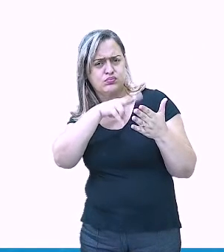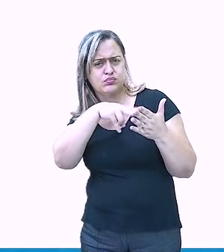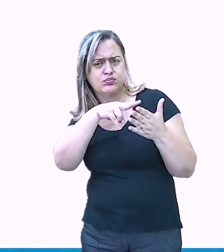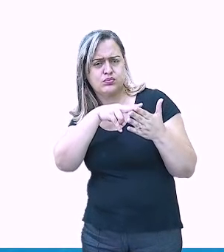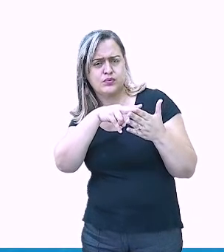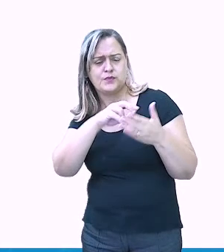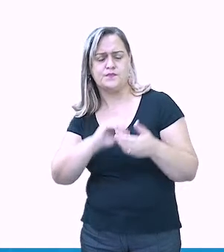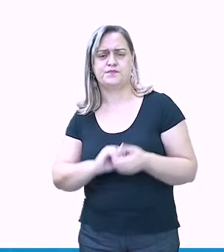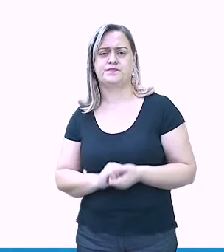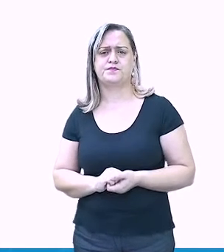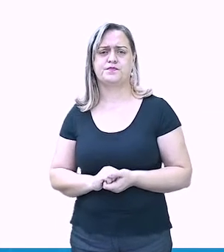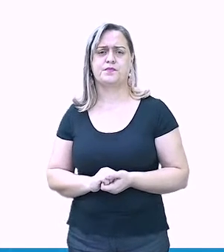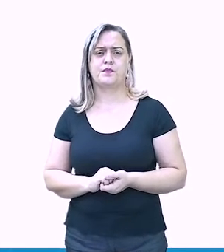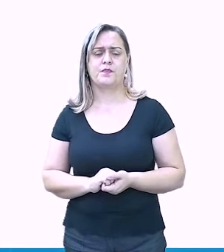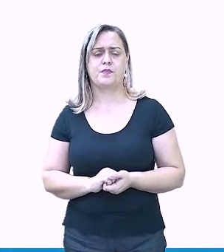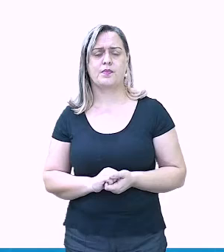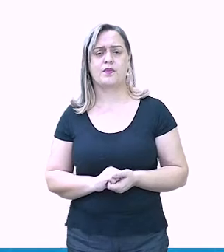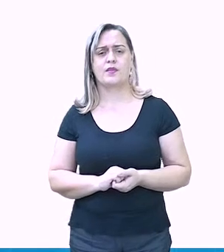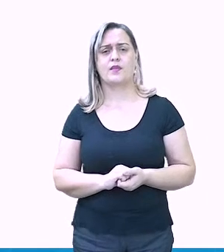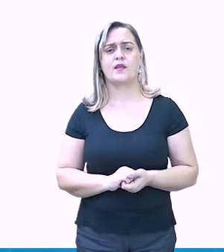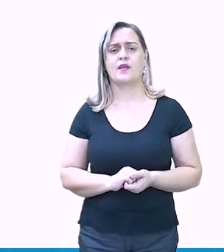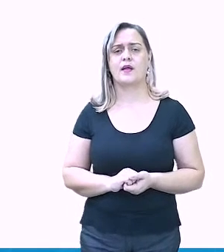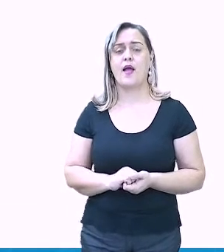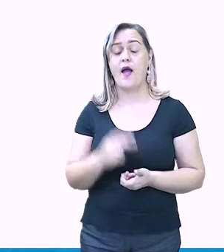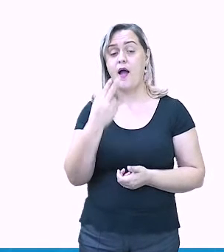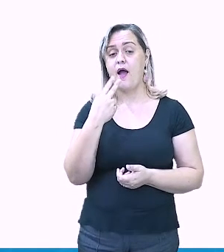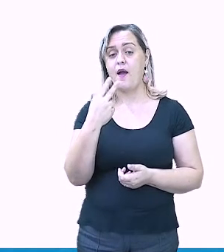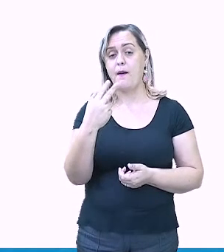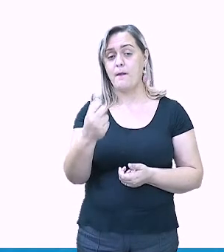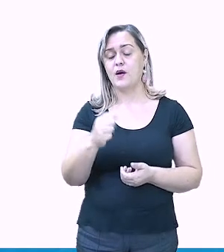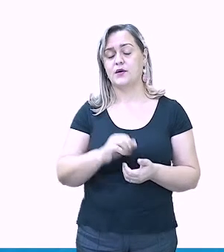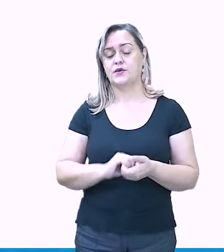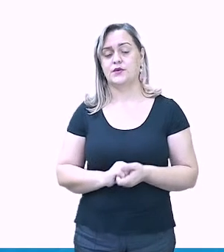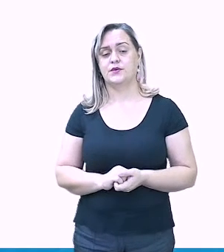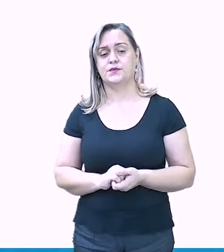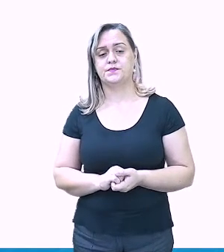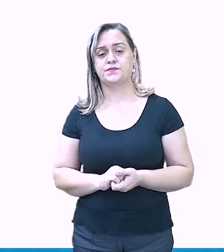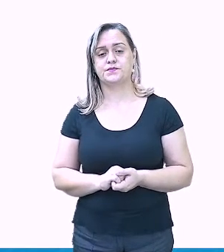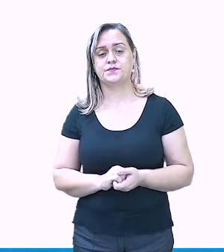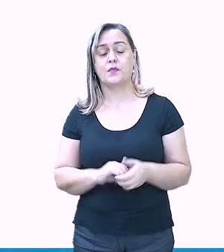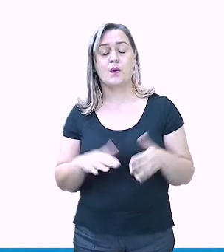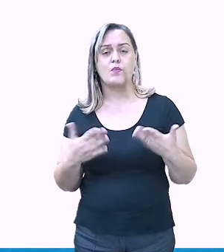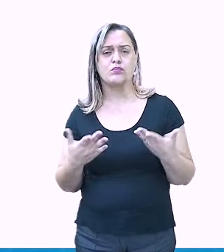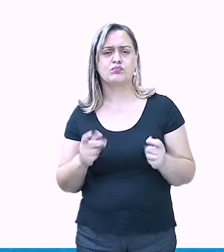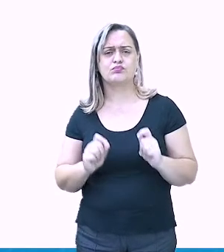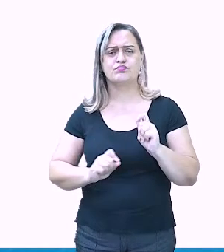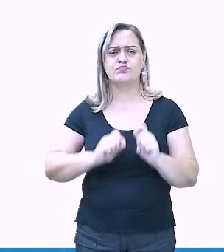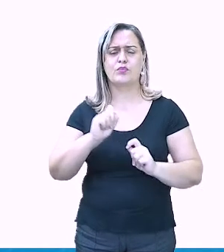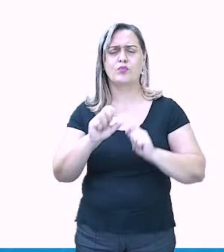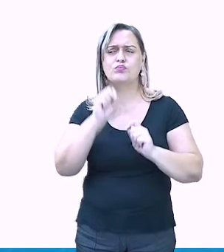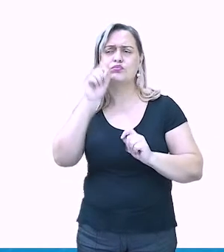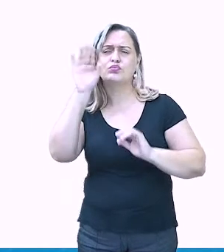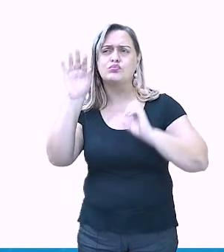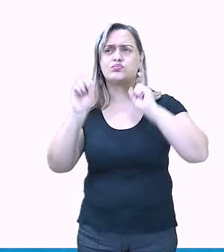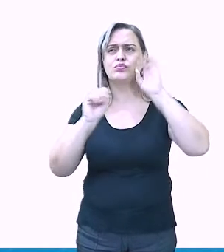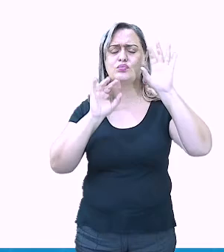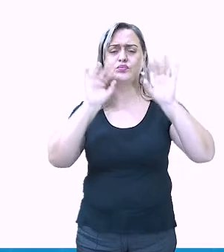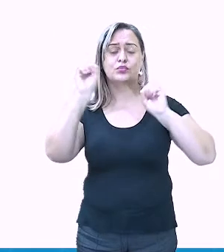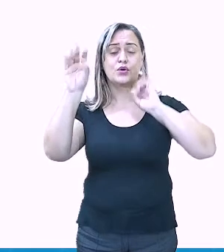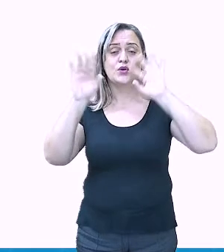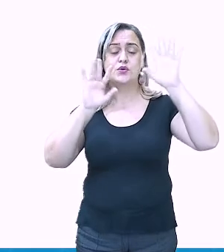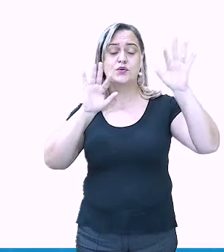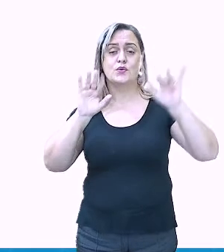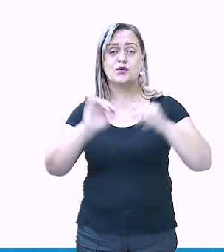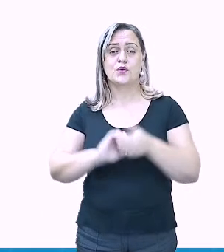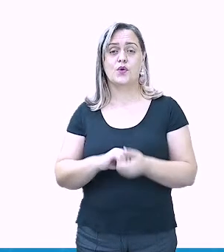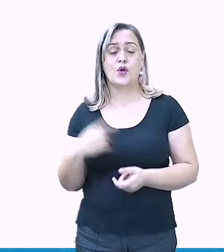verbal. Isso. Então, vamos lá. A compreensão, né, de uma interjeição, ela depende aí do contexto, da